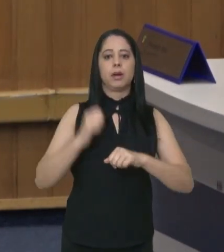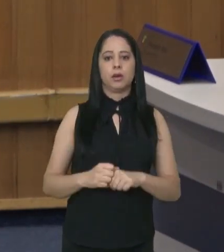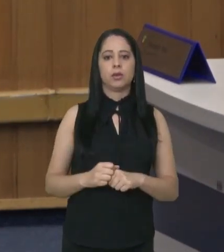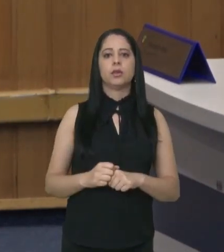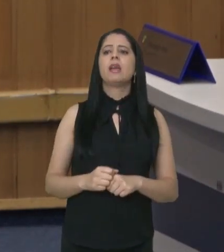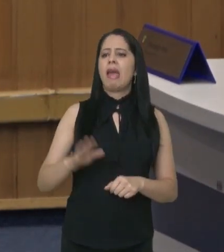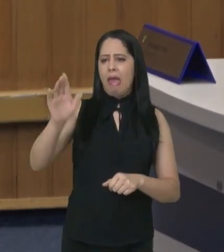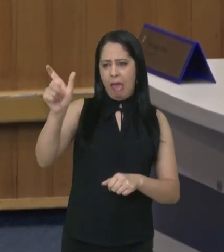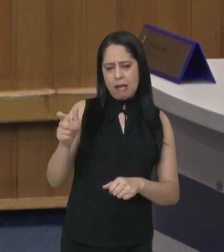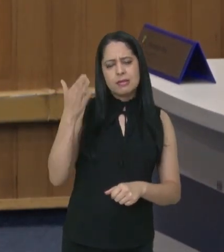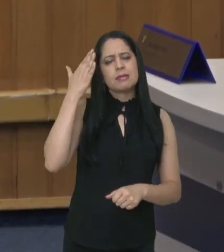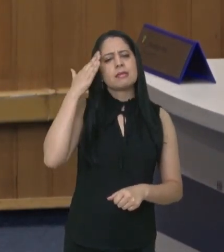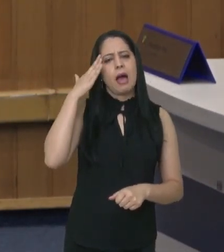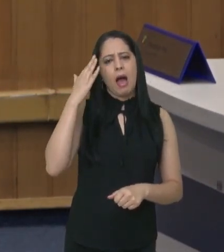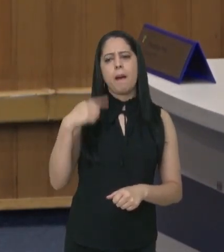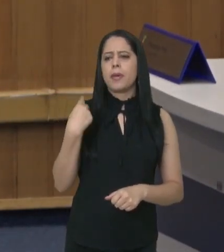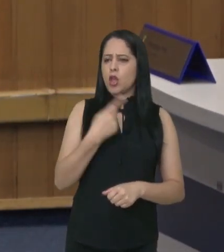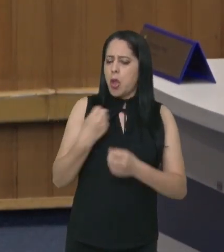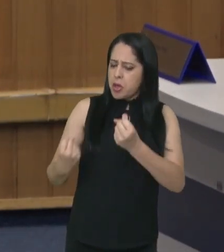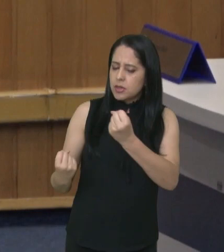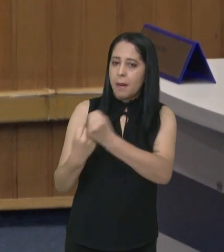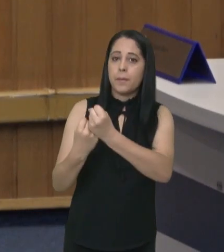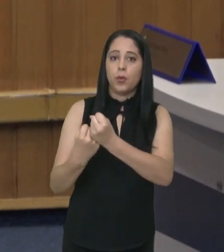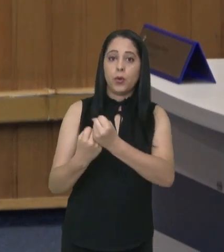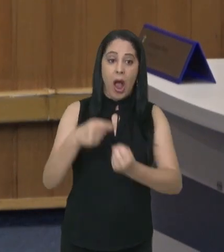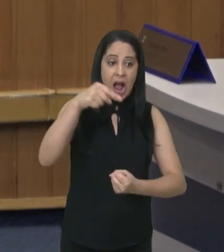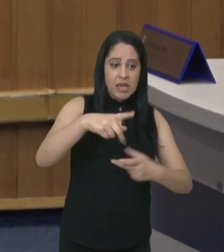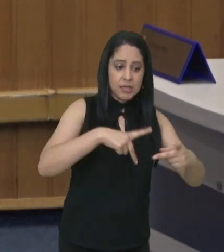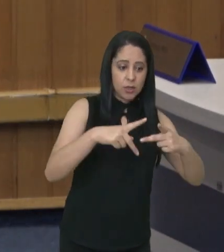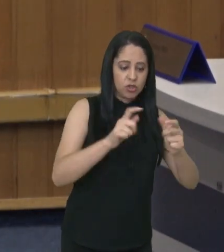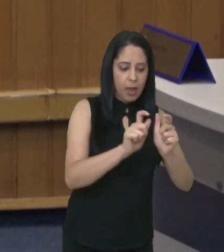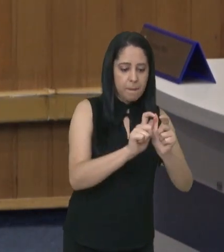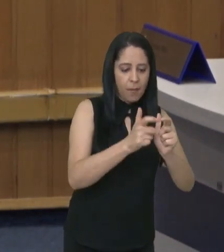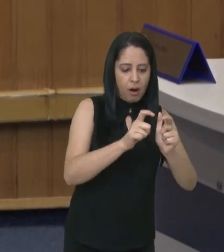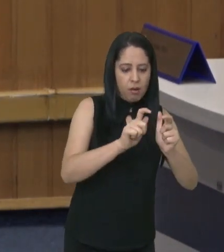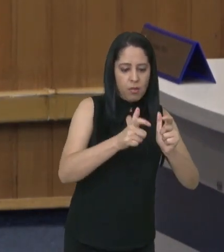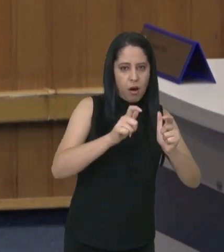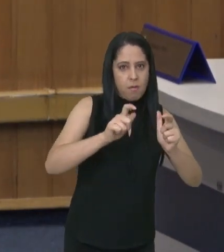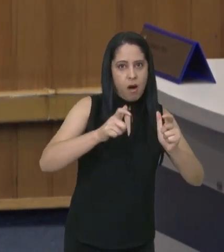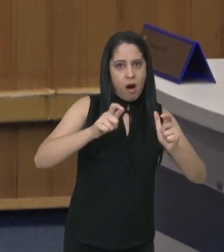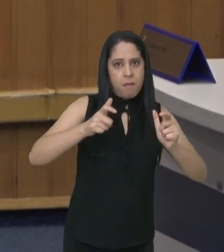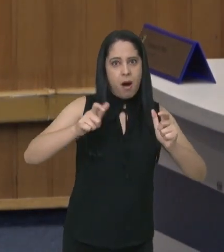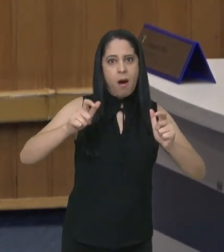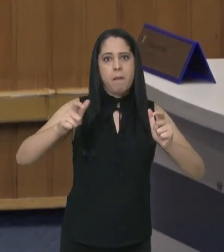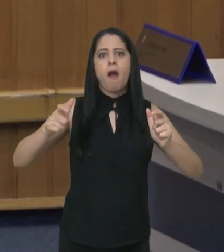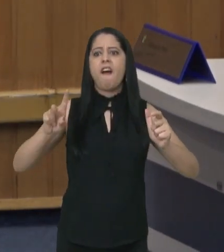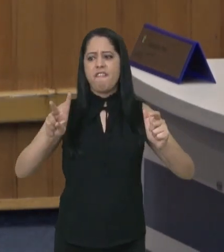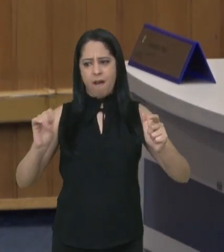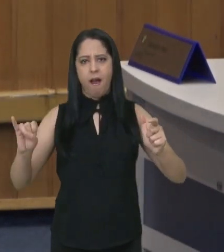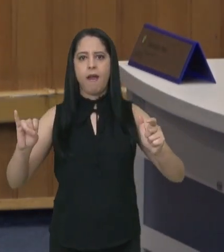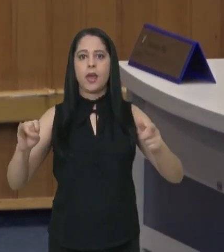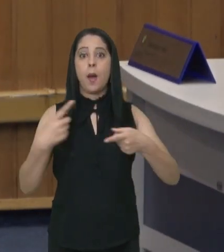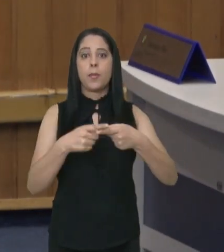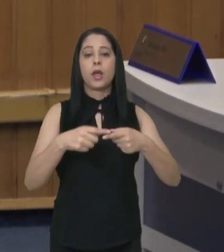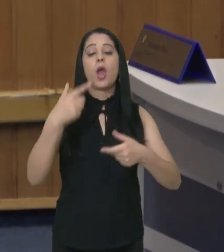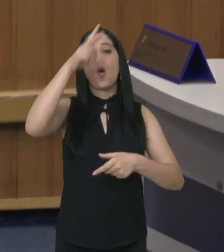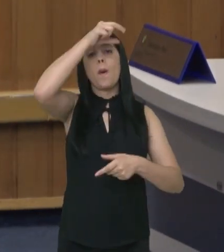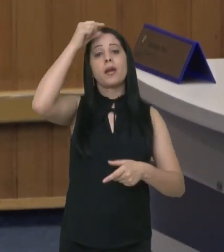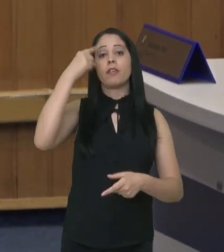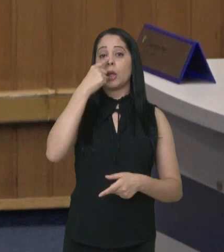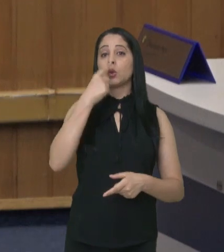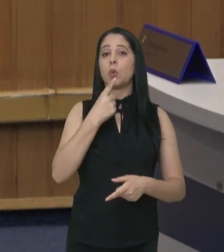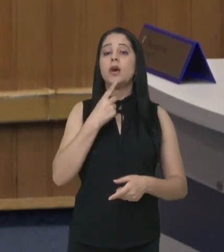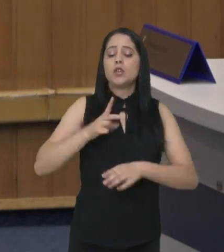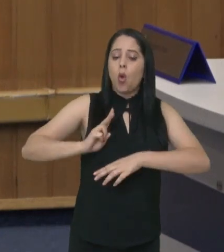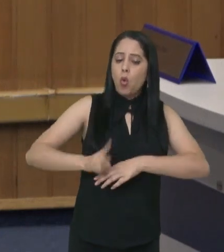contar conosco, a cidade crescendo cada vez mais agora também, nas mãos do nosso prefeito Anderson, continuando